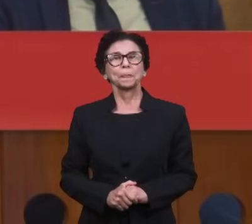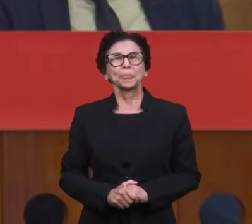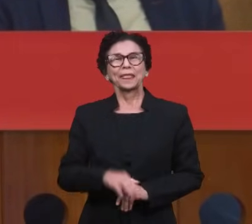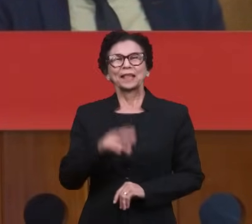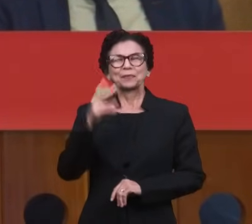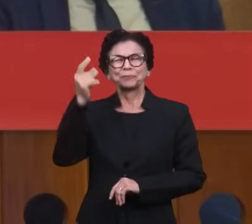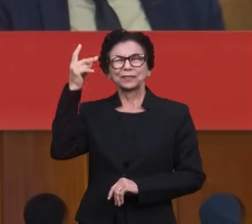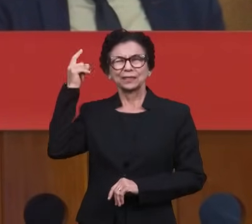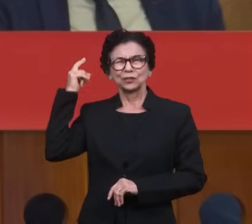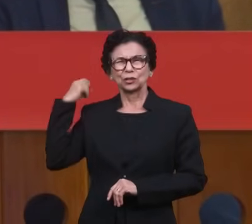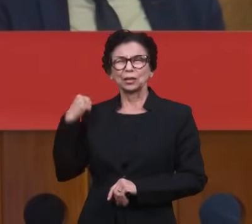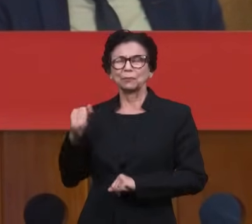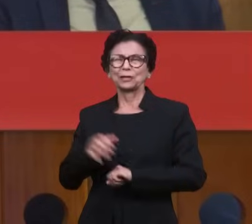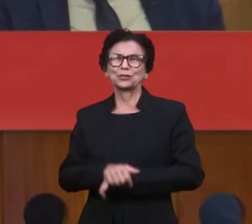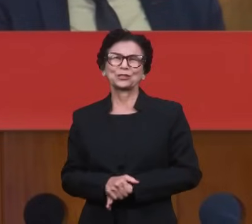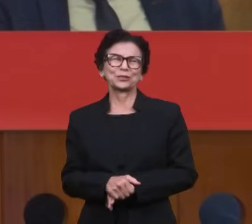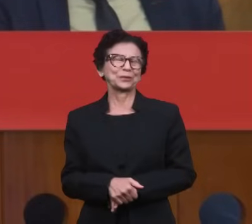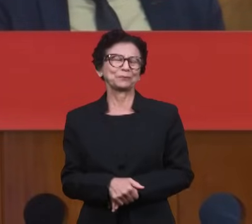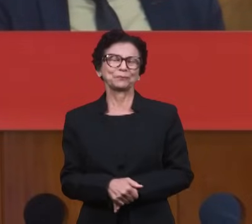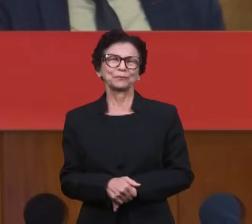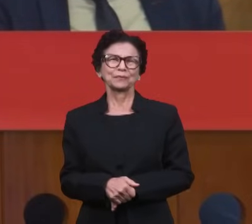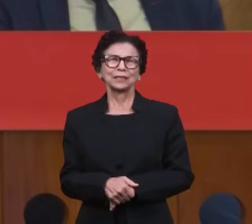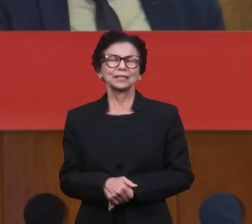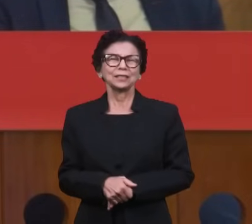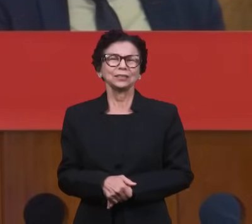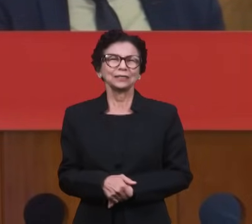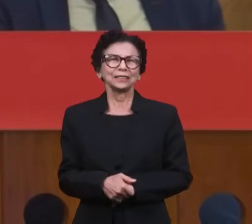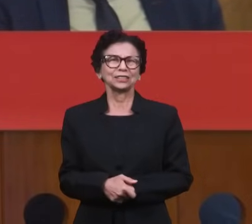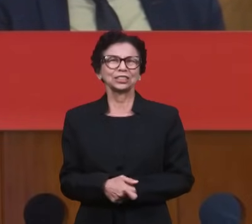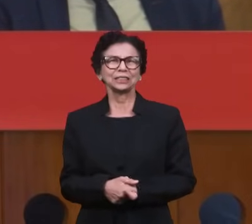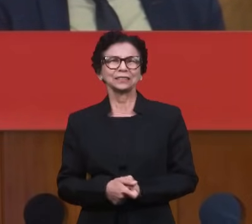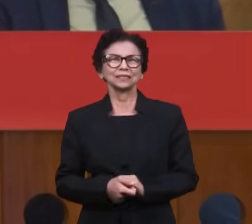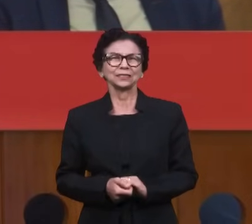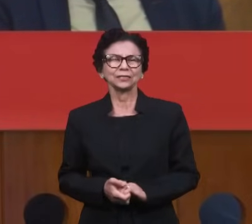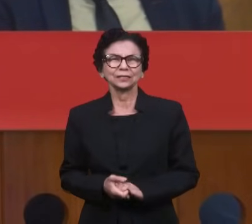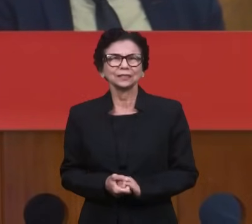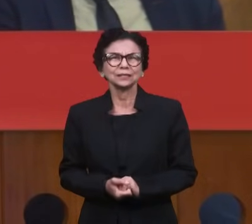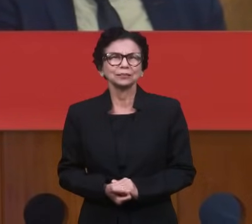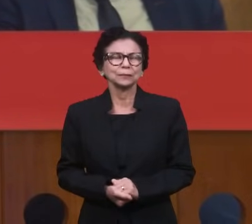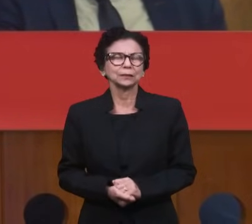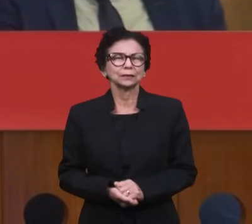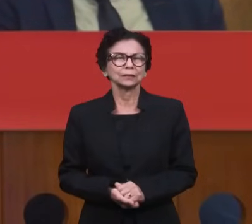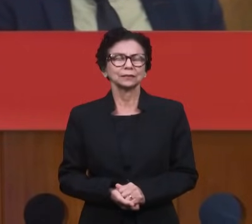mortal, de quando vezes eu puf, mas né? Mas vamos lá.